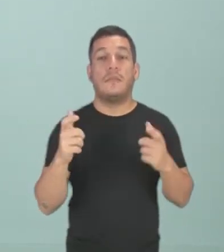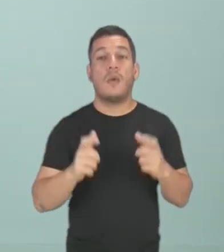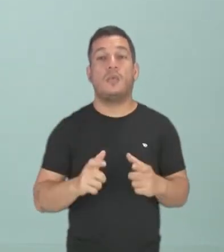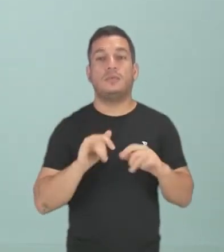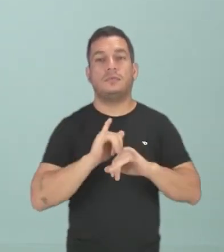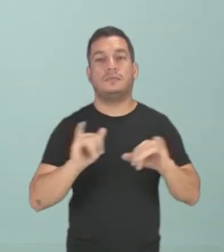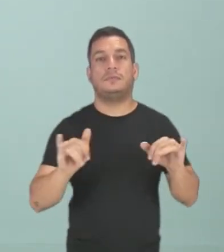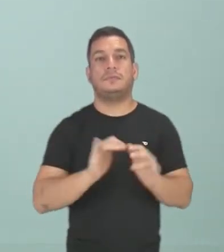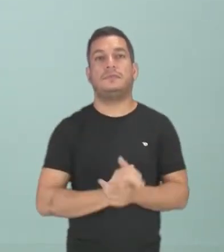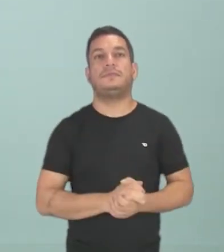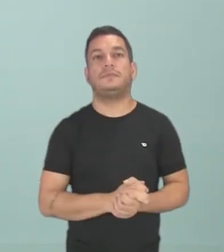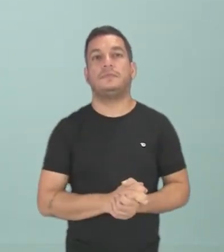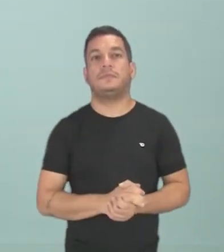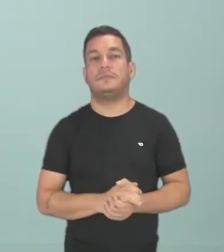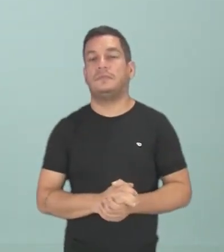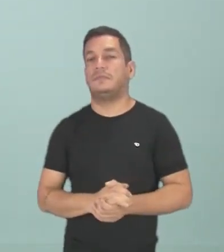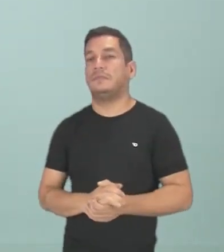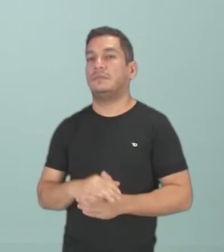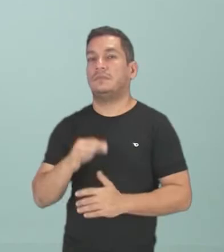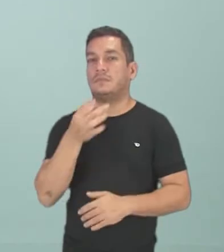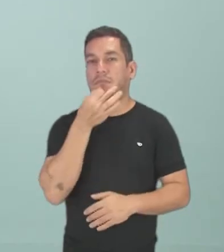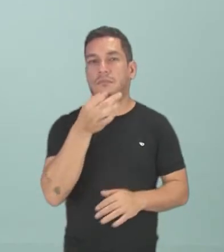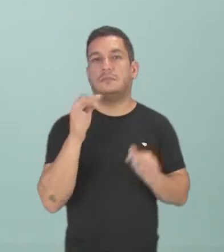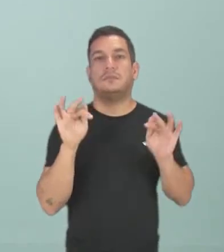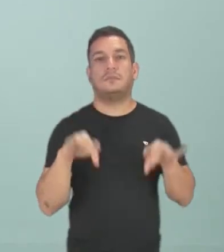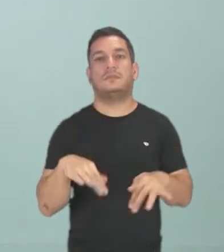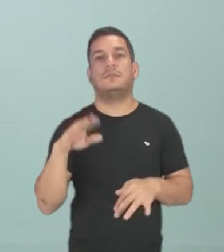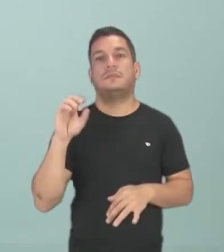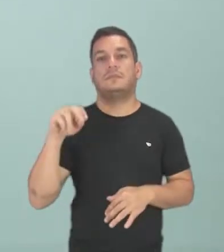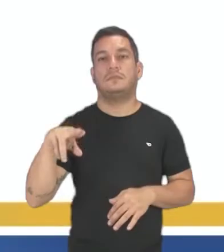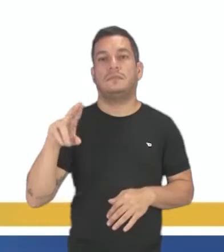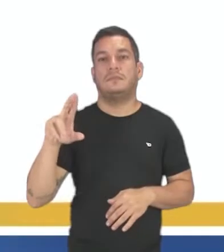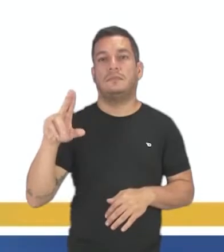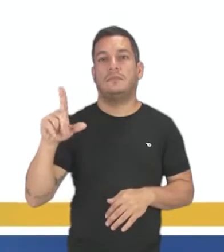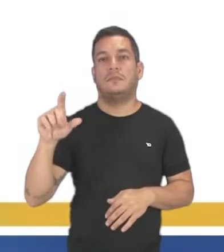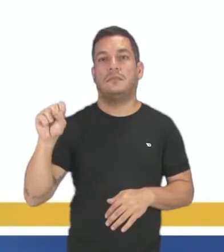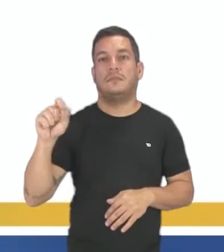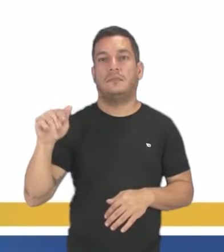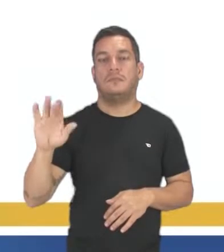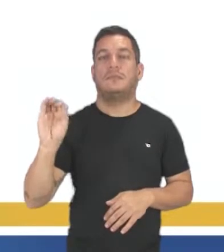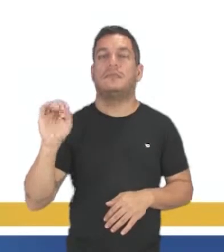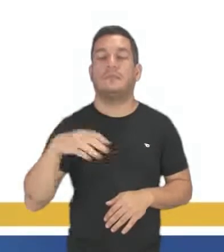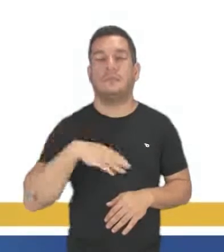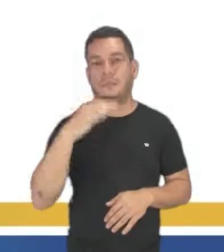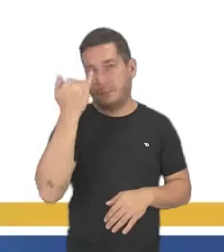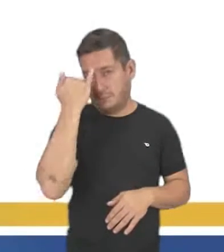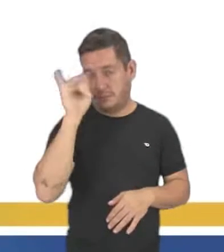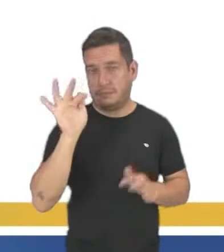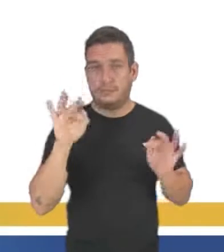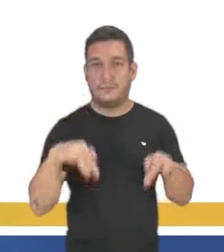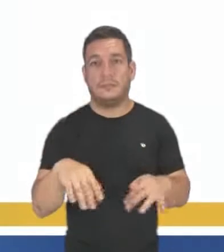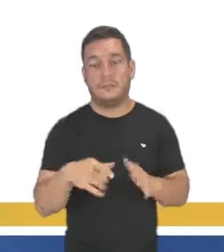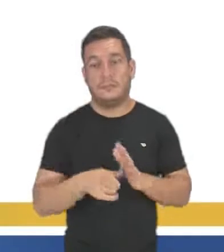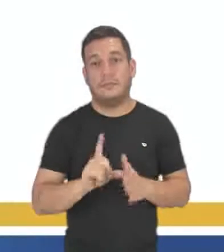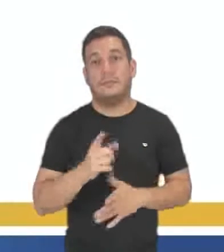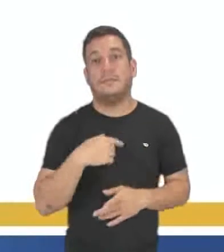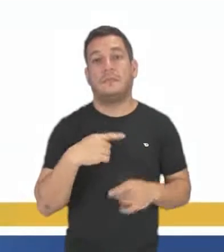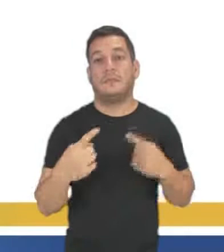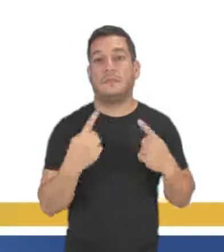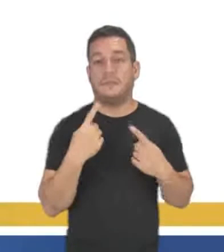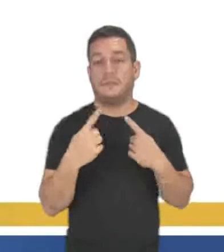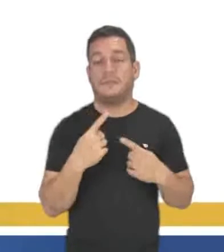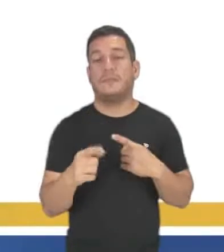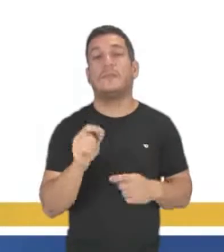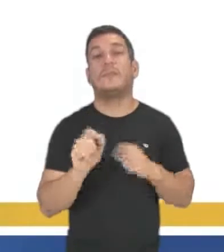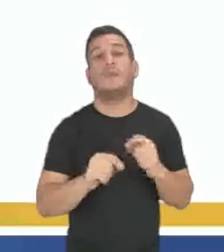publicado. E a conclusão, assim como a dissertação, ocorre o fechamento das ideias anteriormente discutidas.